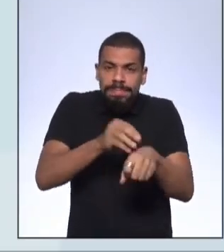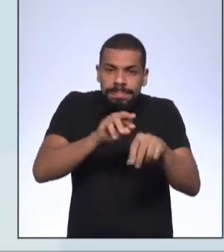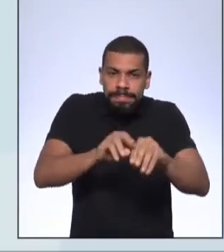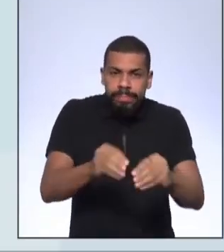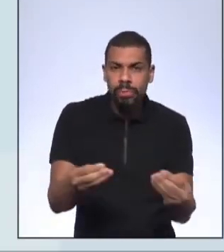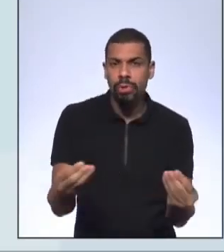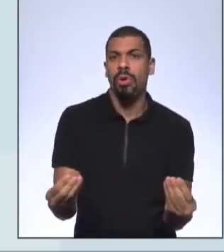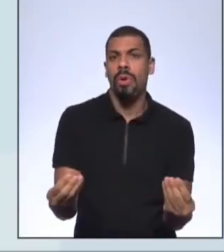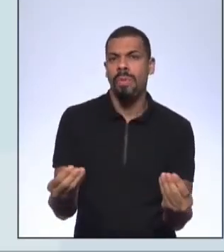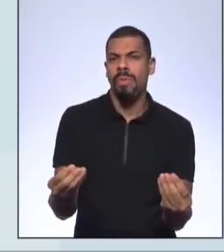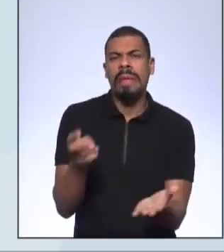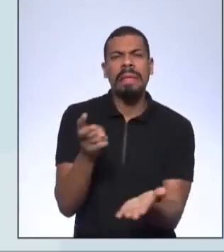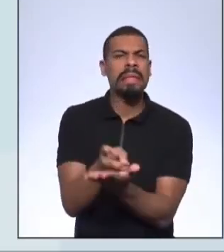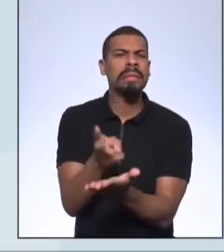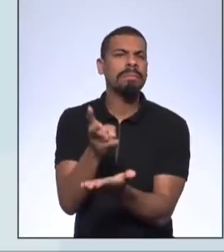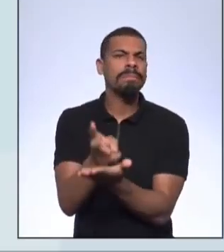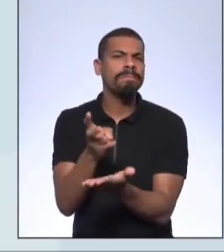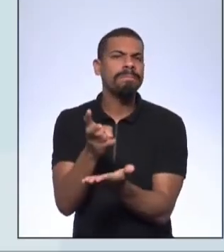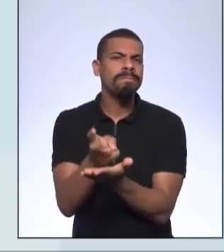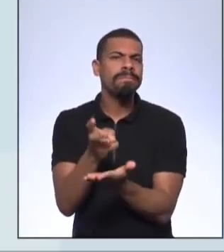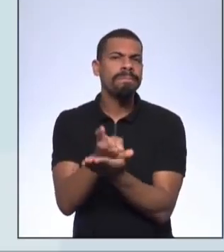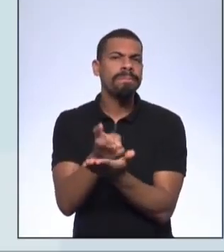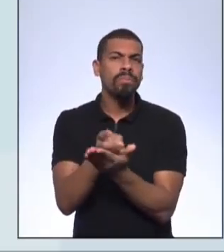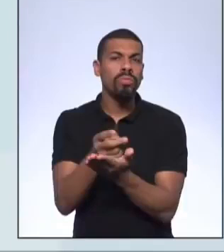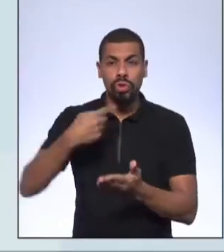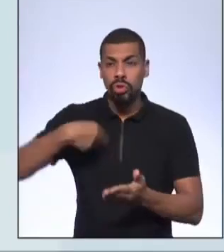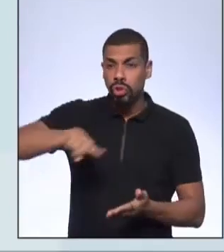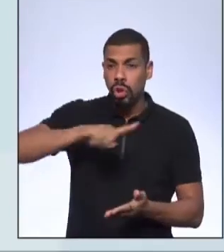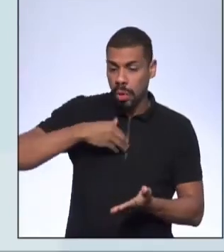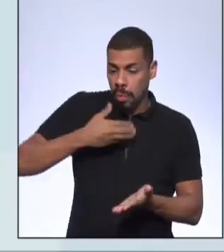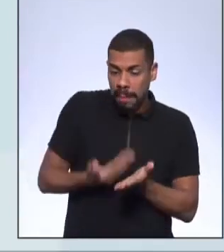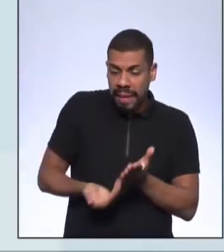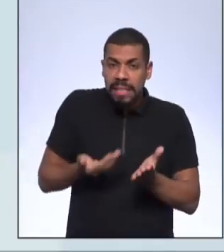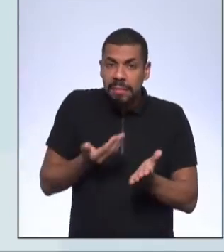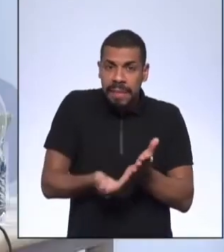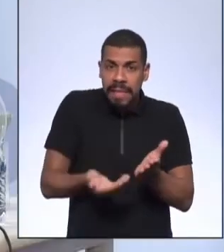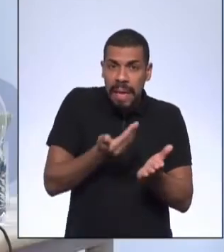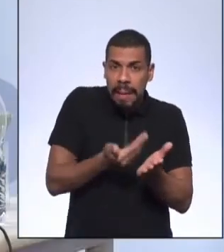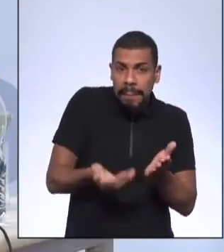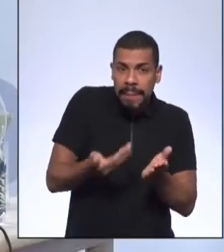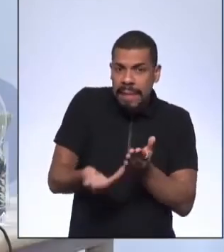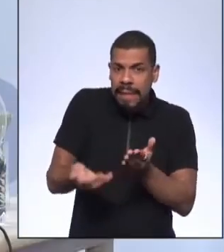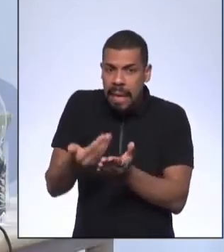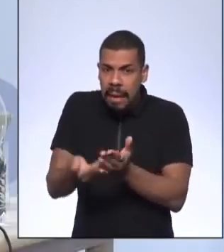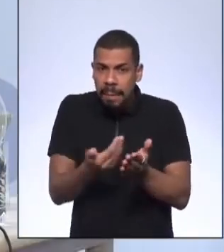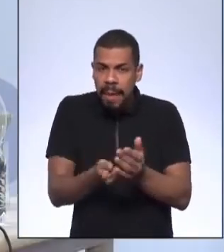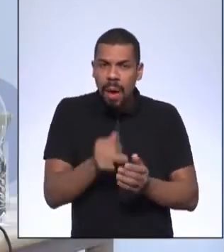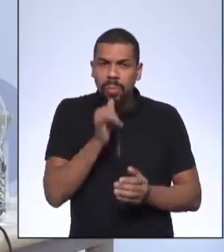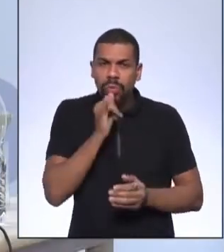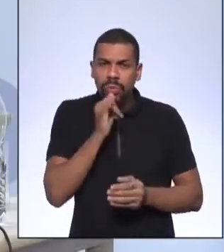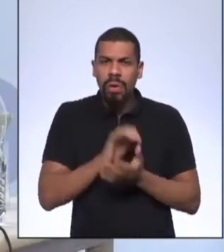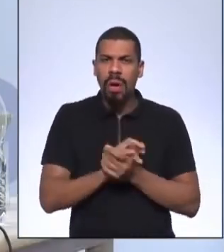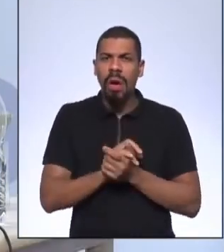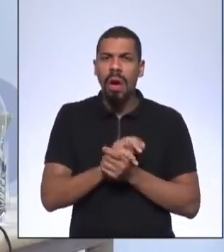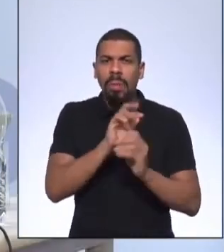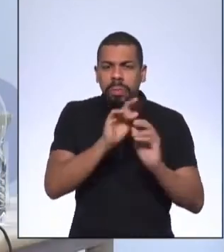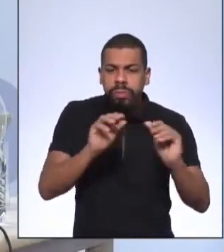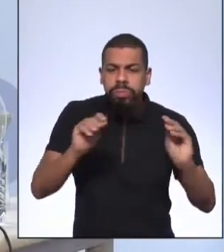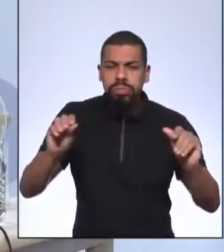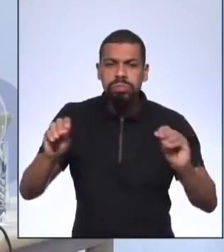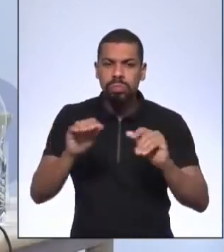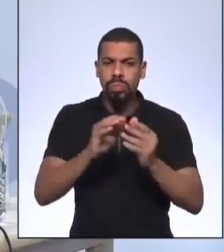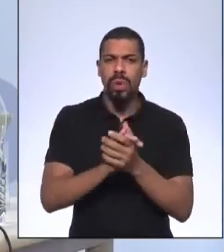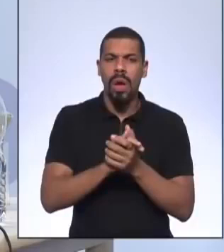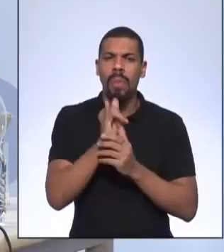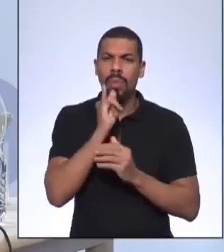Durante todo o tempo, pessoal, nós estamos perdendo células da nossa pele. Tá? Parte da poeira presente, por exemplo,